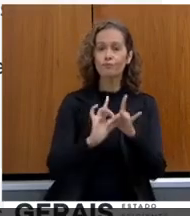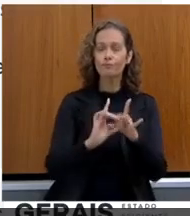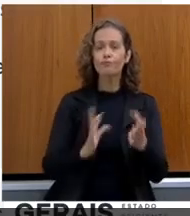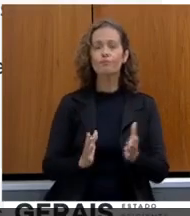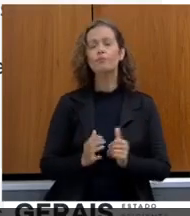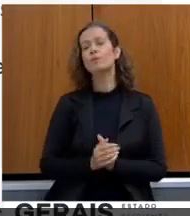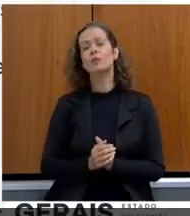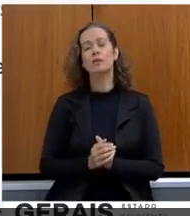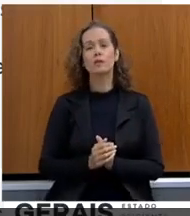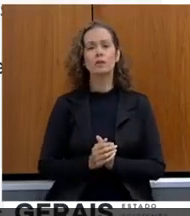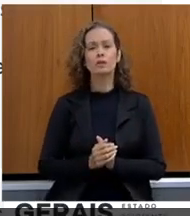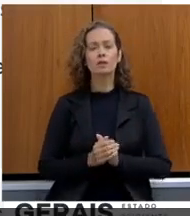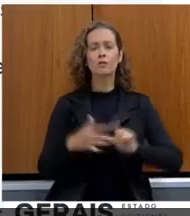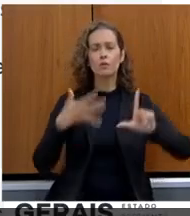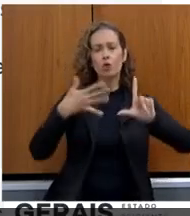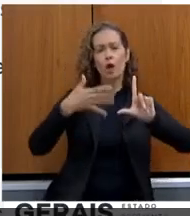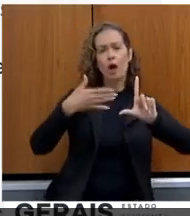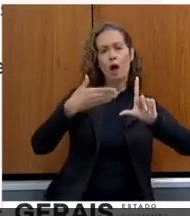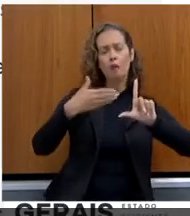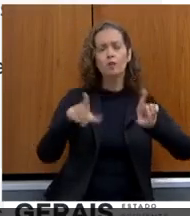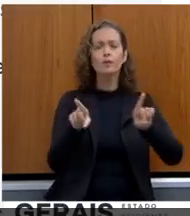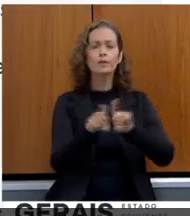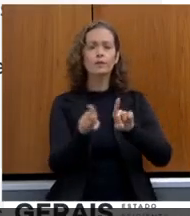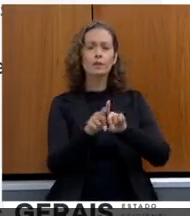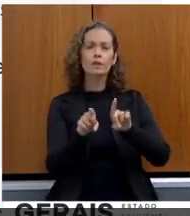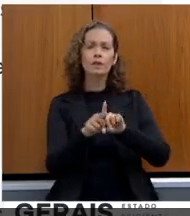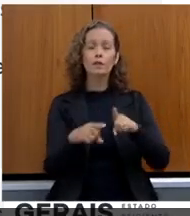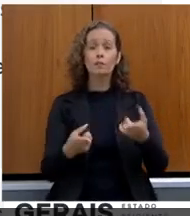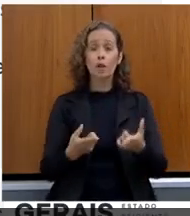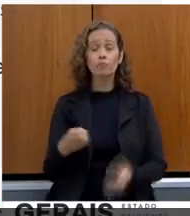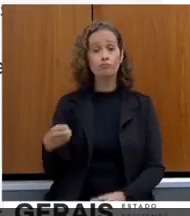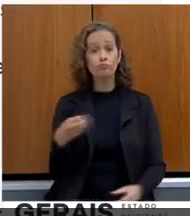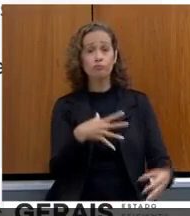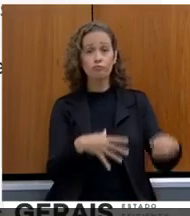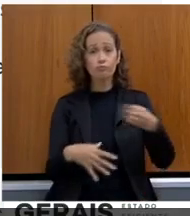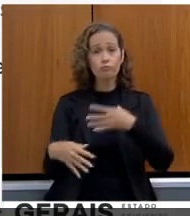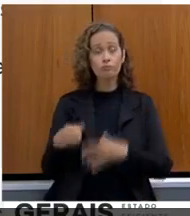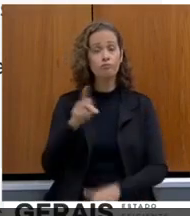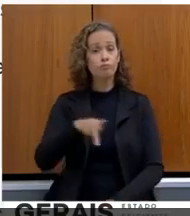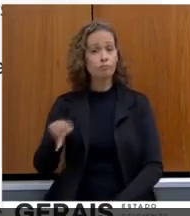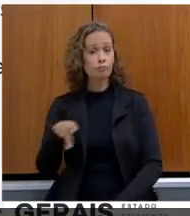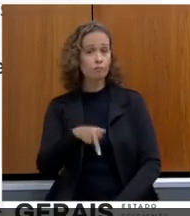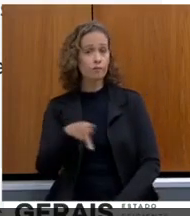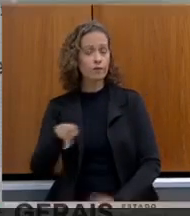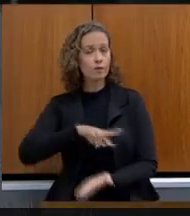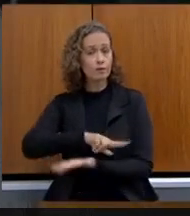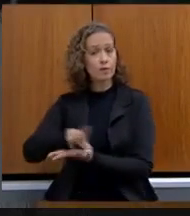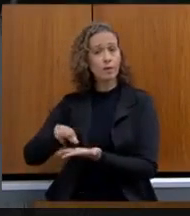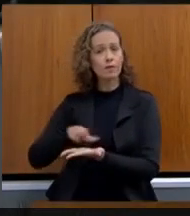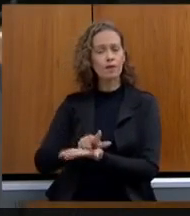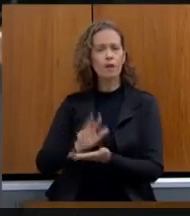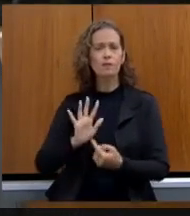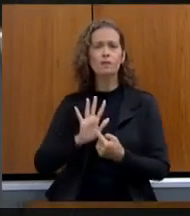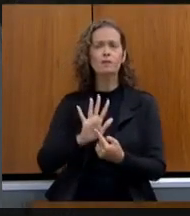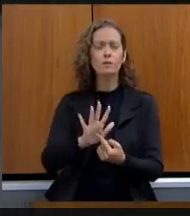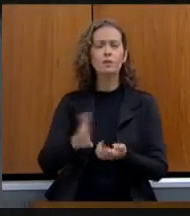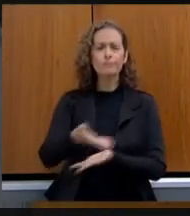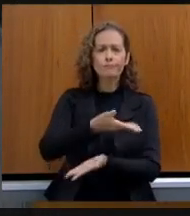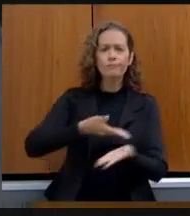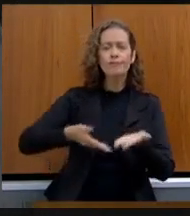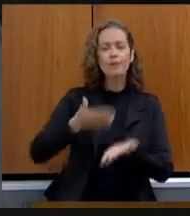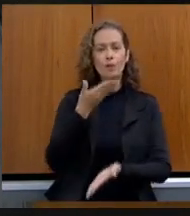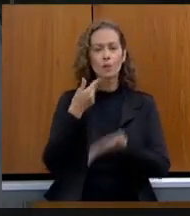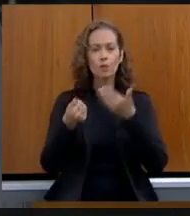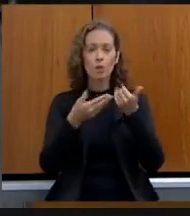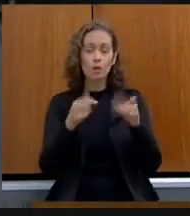das tela aulas que a gente trouxe até aulas inéditas novos professores trás e na mesma aos professores